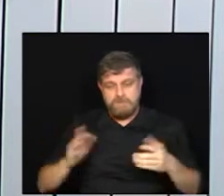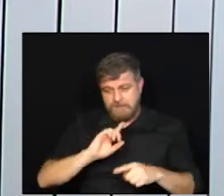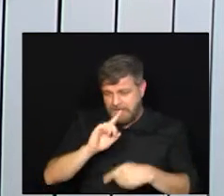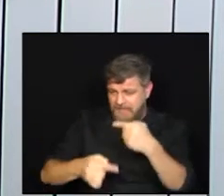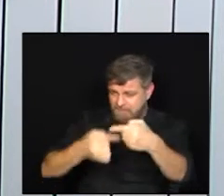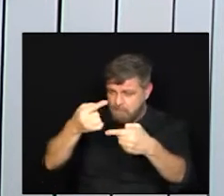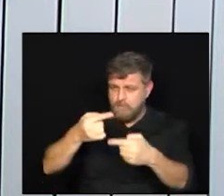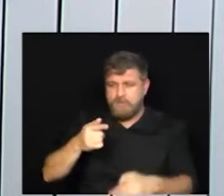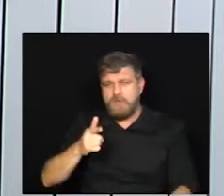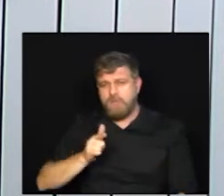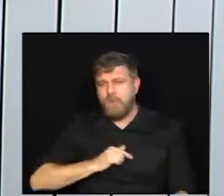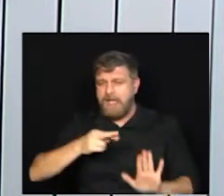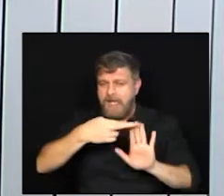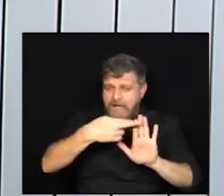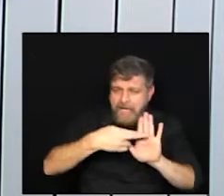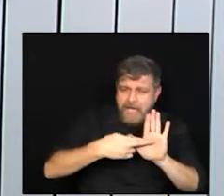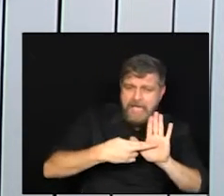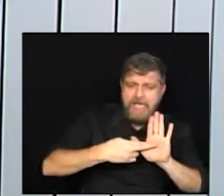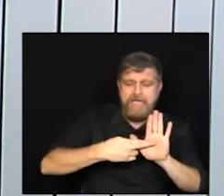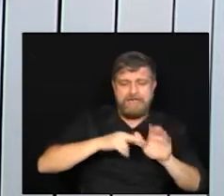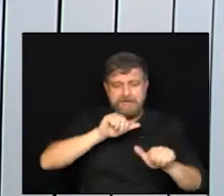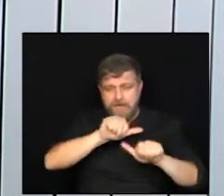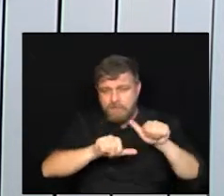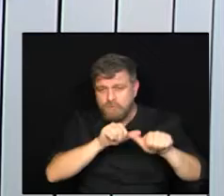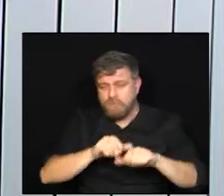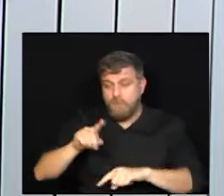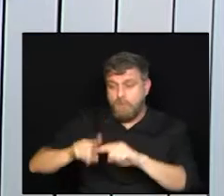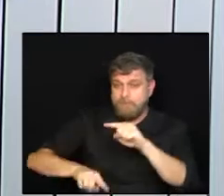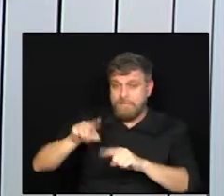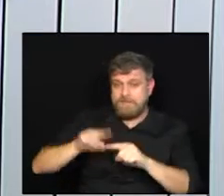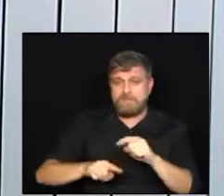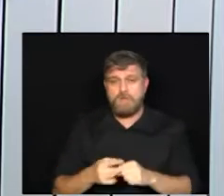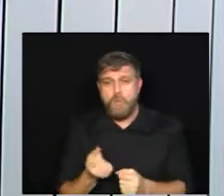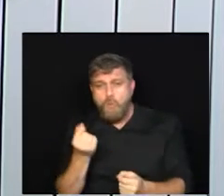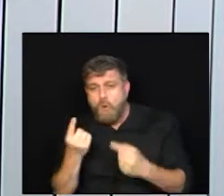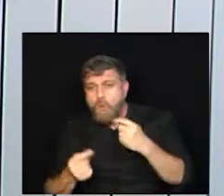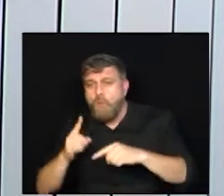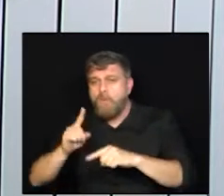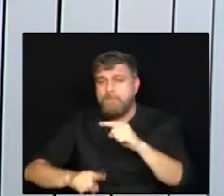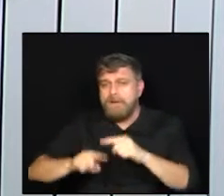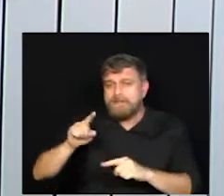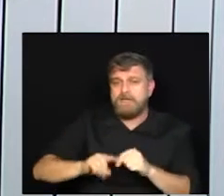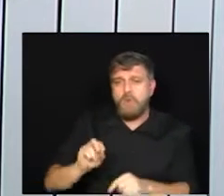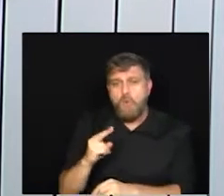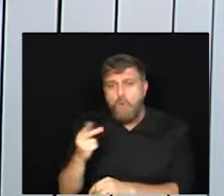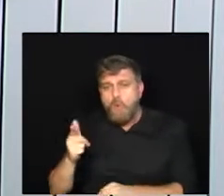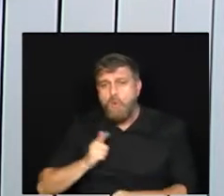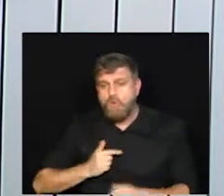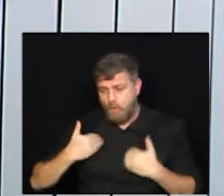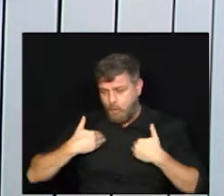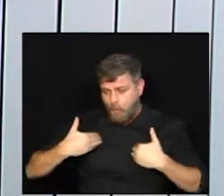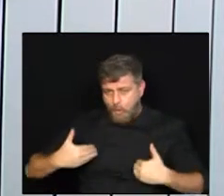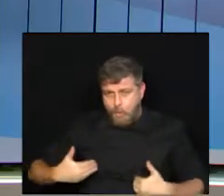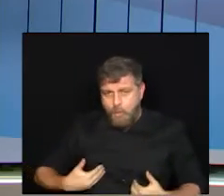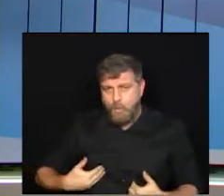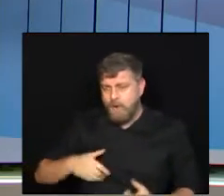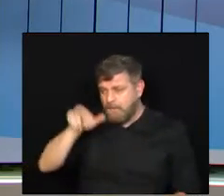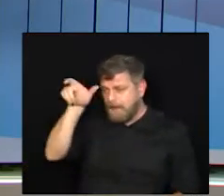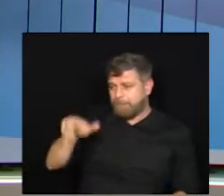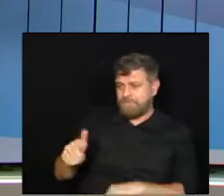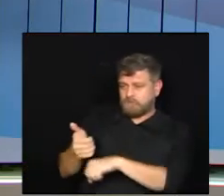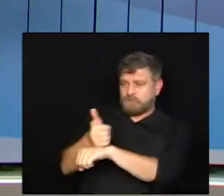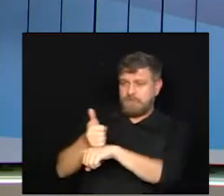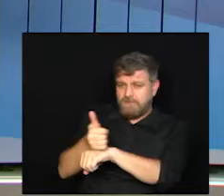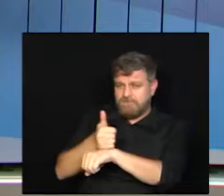em questão de regras, de equipamentos, algum material ou condição física do atleta,